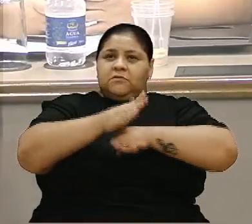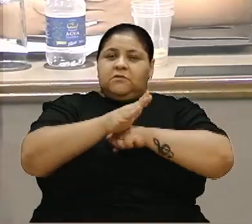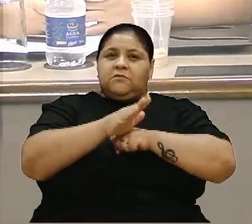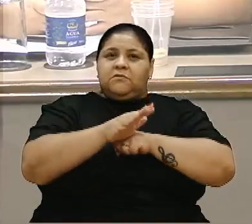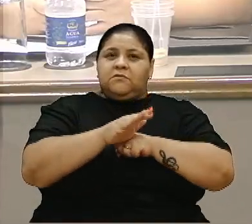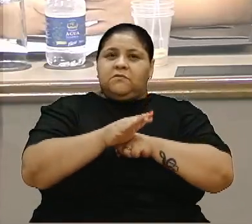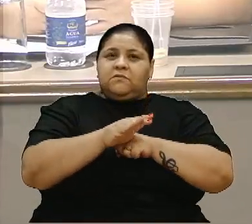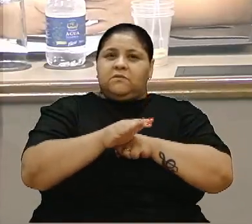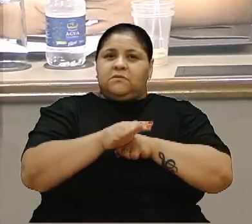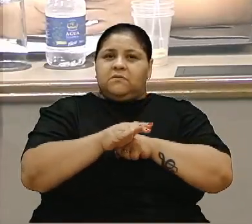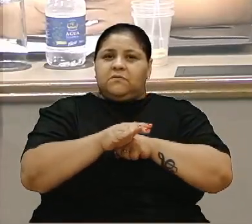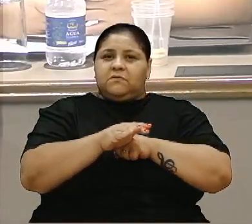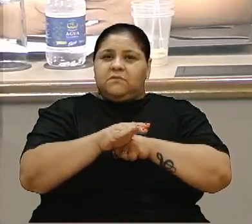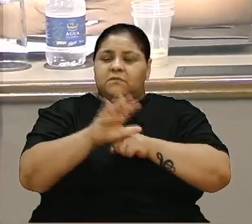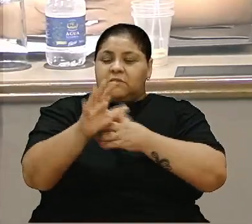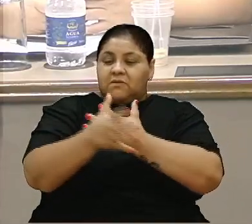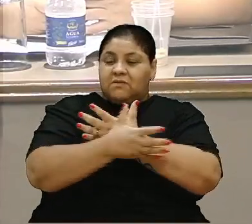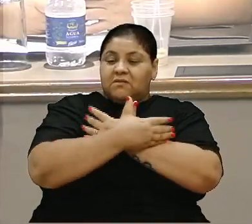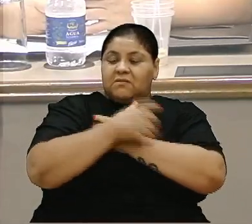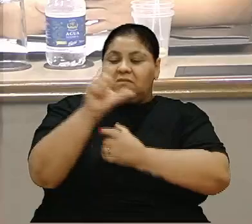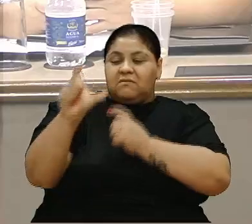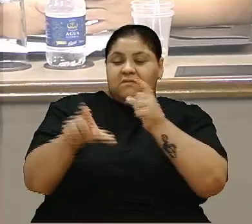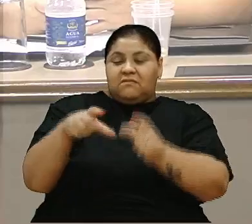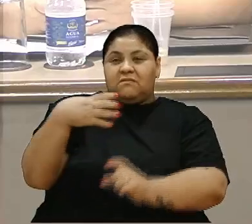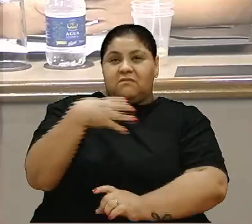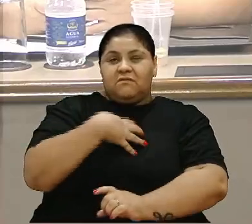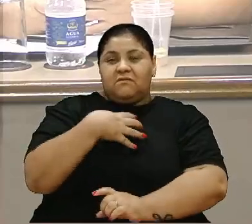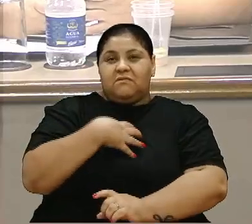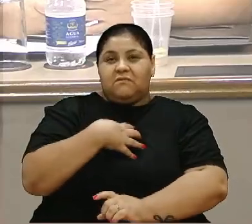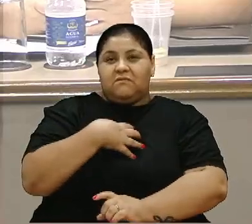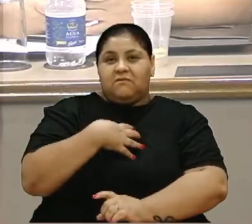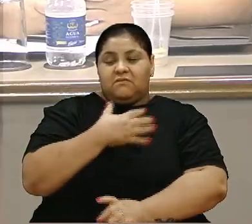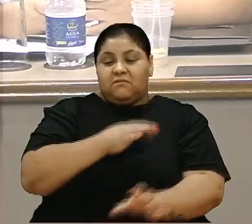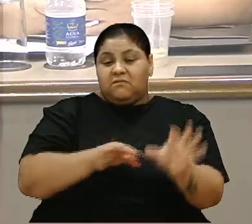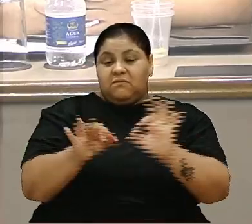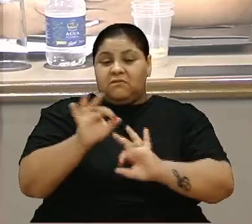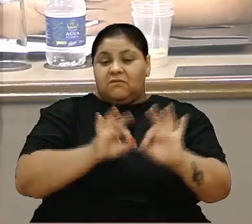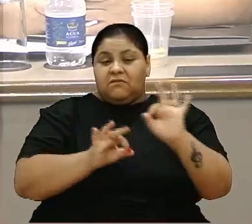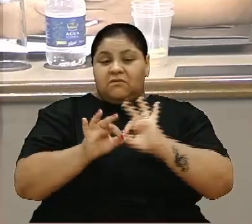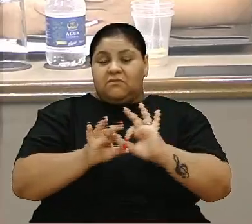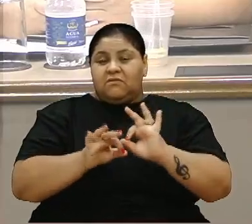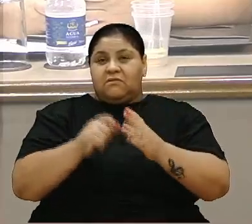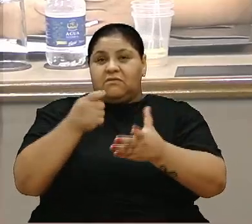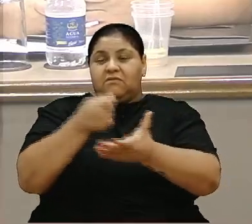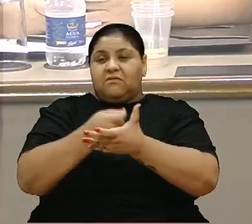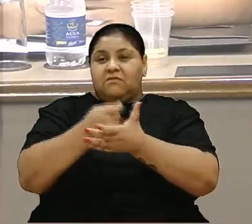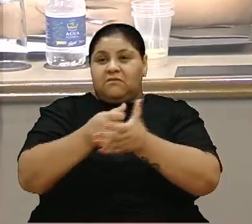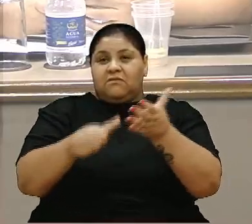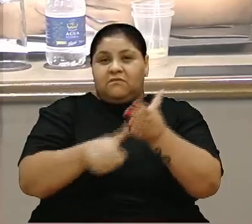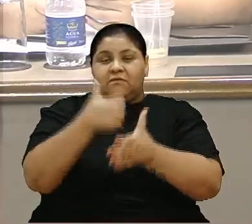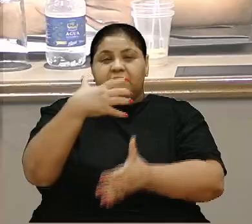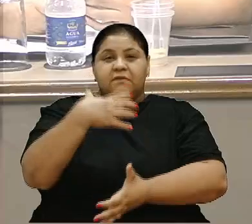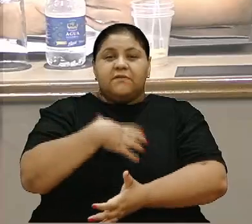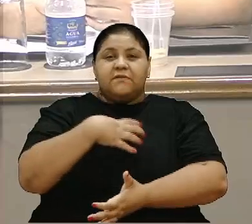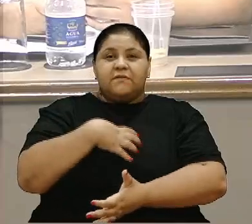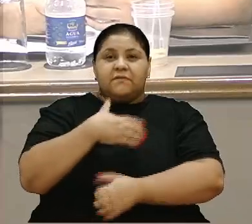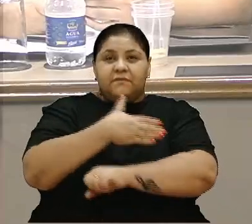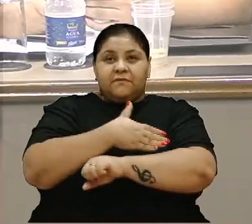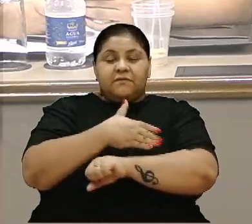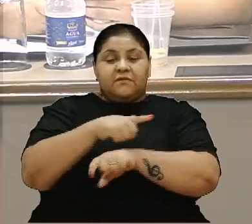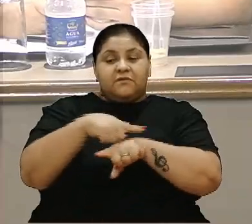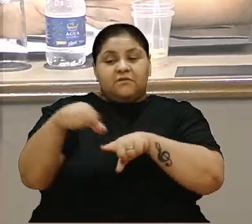gabinete, acolhêssemos essas pessoas de uma forma que preparássemos e tentássemos da melhor forma possível tirar da rua.